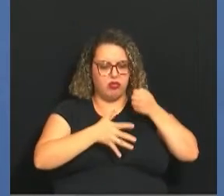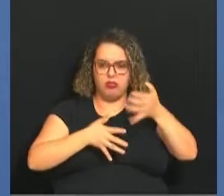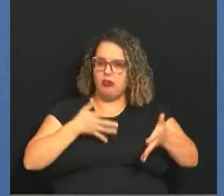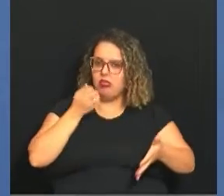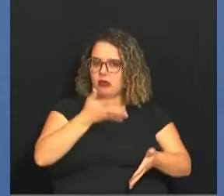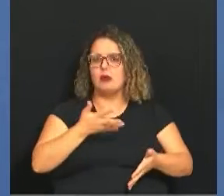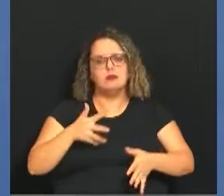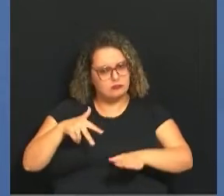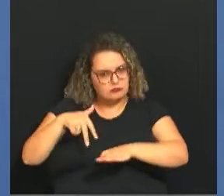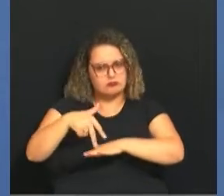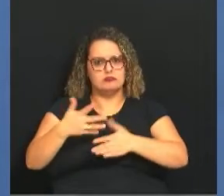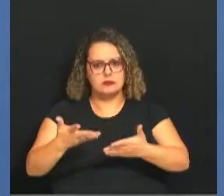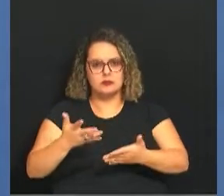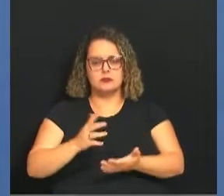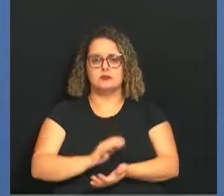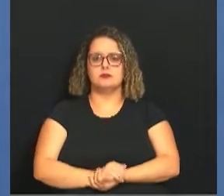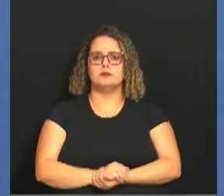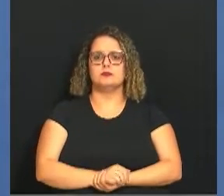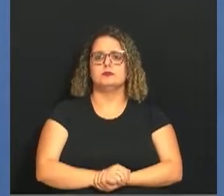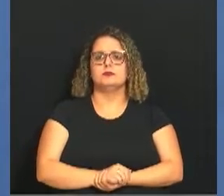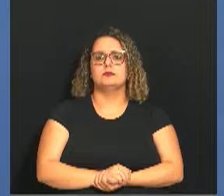posicionamento.